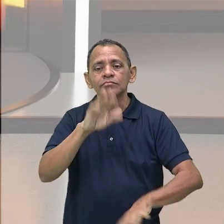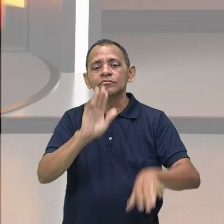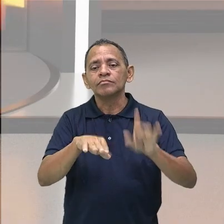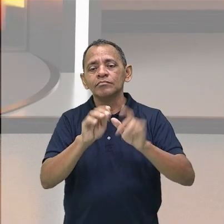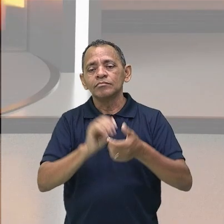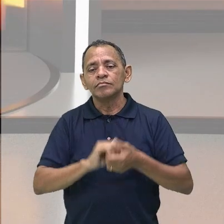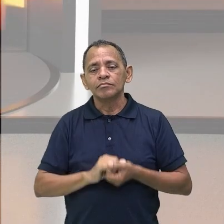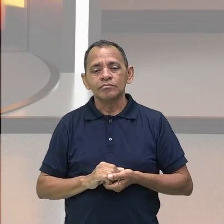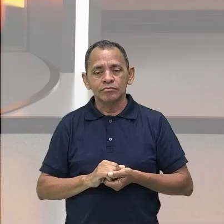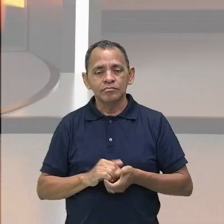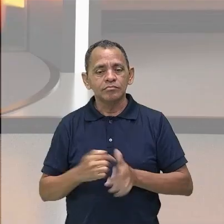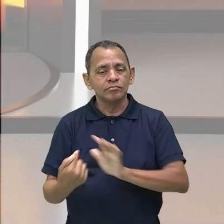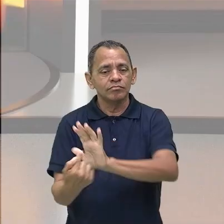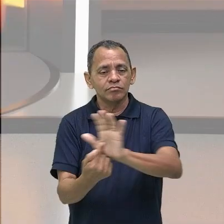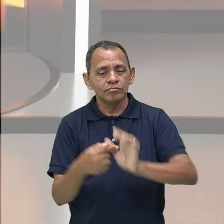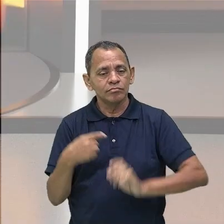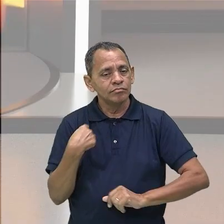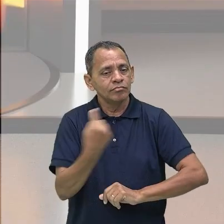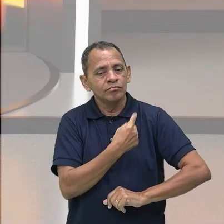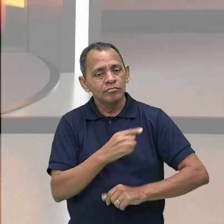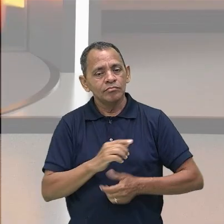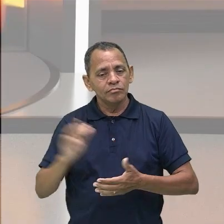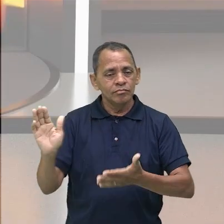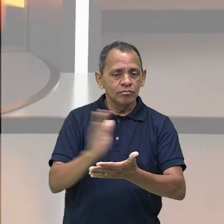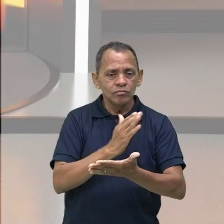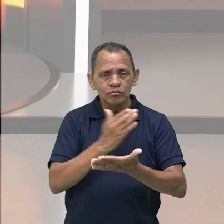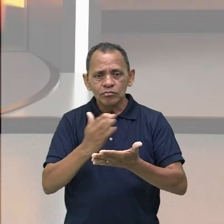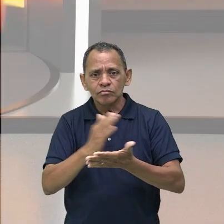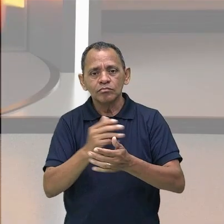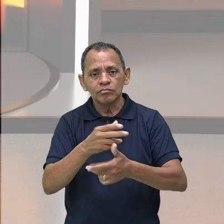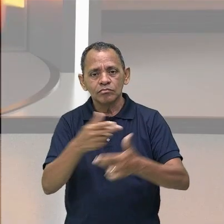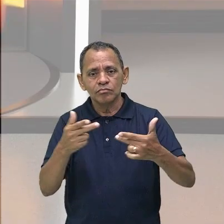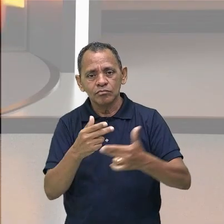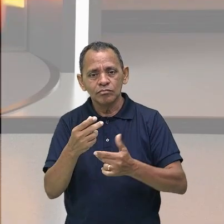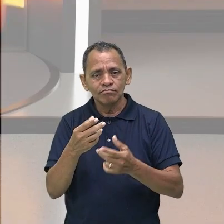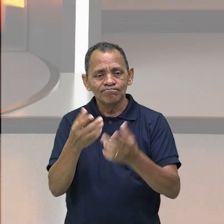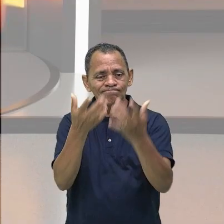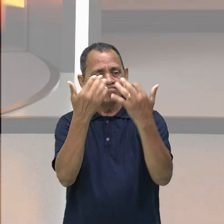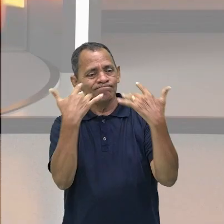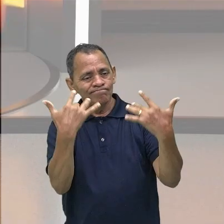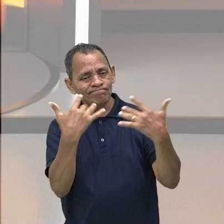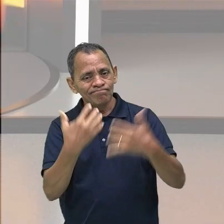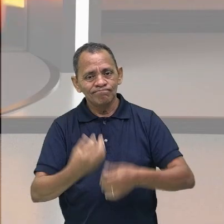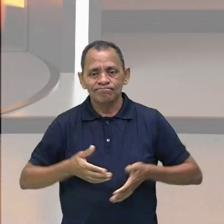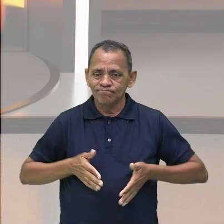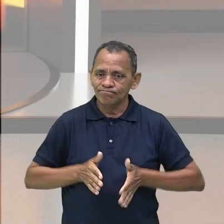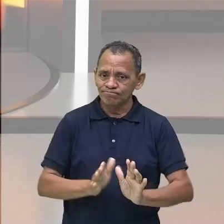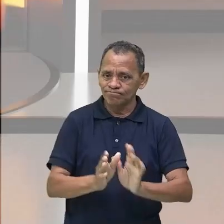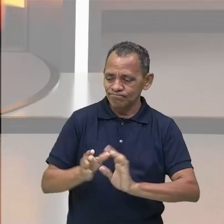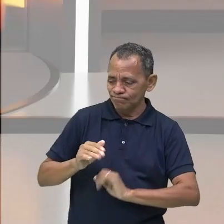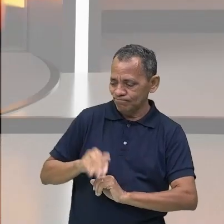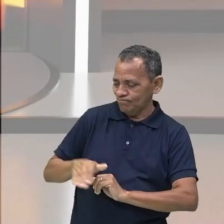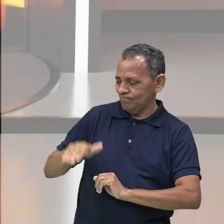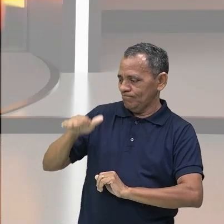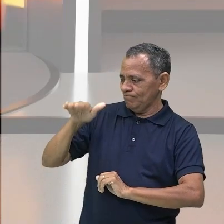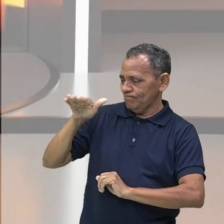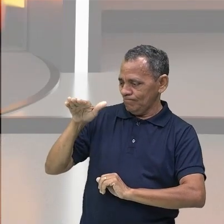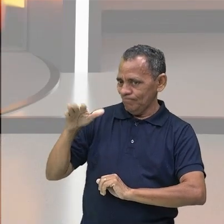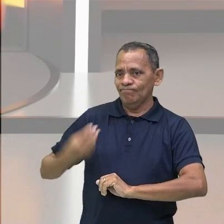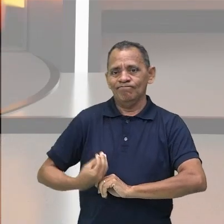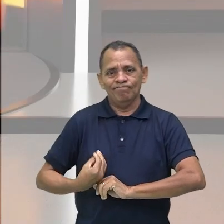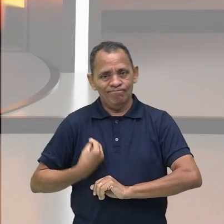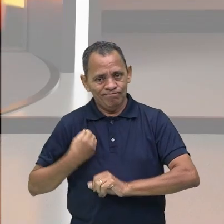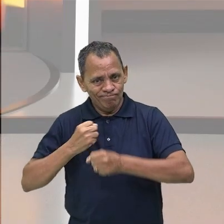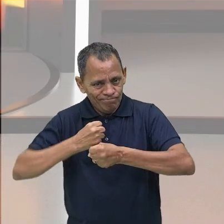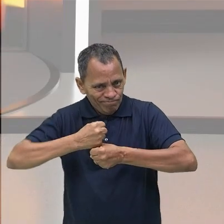ali algum marco, alguma coisa que chama a nossa atenção, onde a gente nasce, onde a gente cresce, onde a gente acaba vivendo